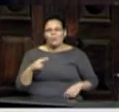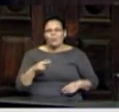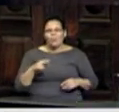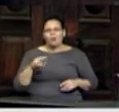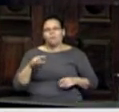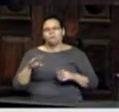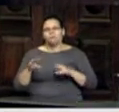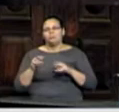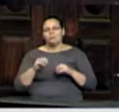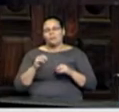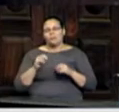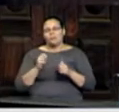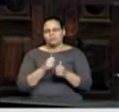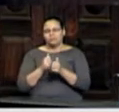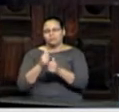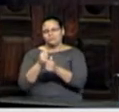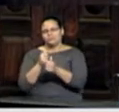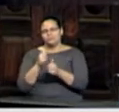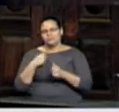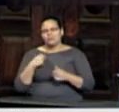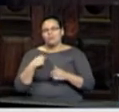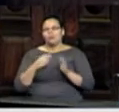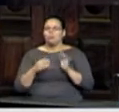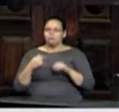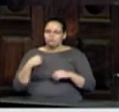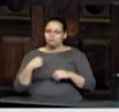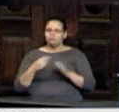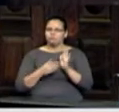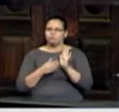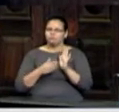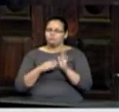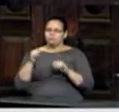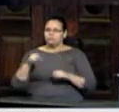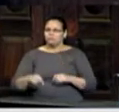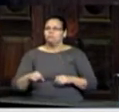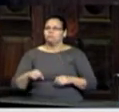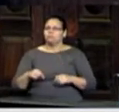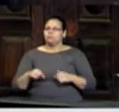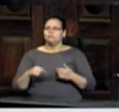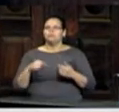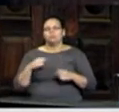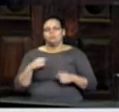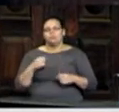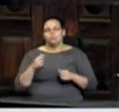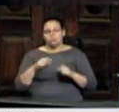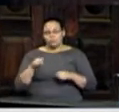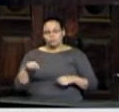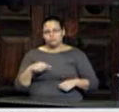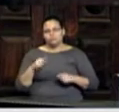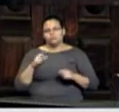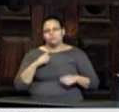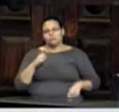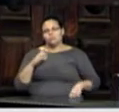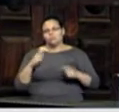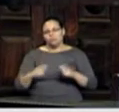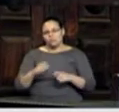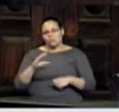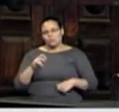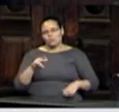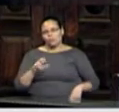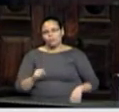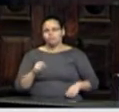fins de perseguição. Eu proponho aqui, senhores e senhoras, que montemos em Campos um